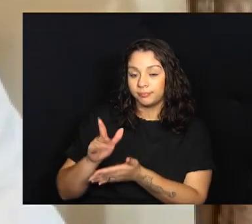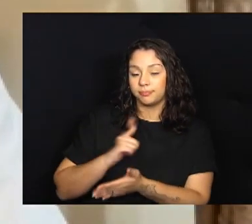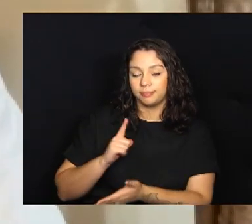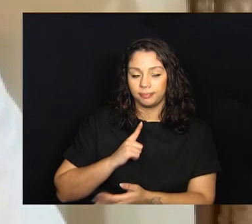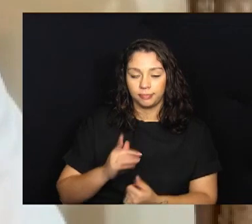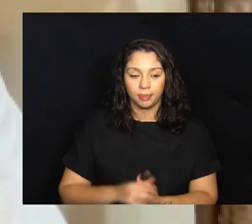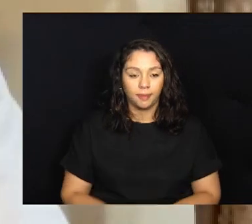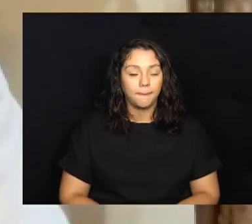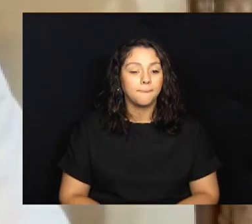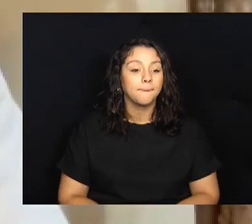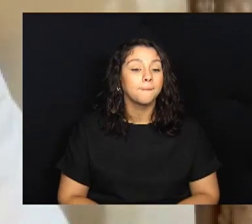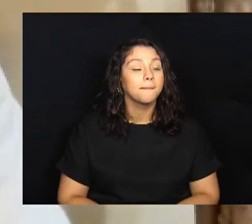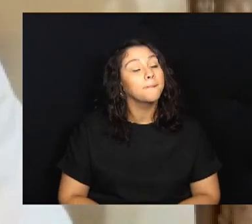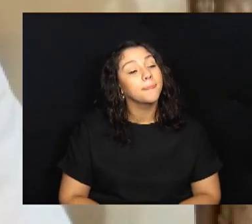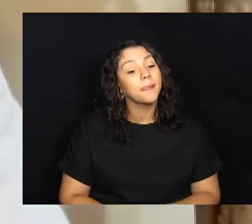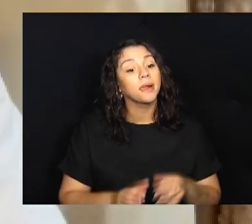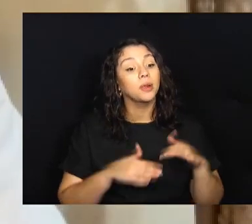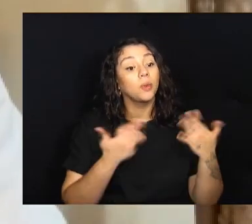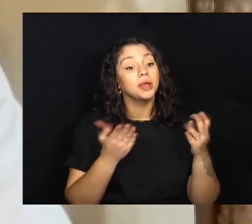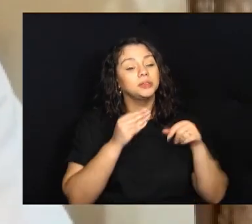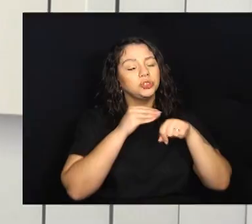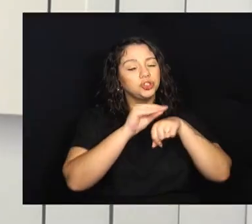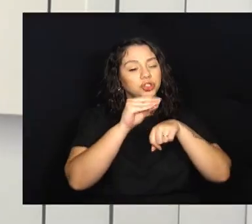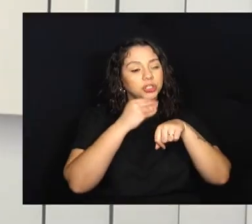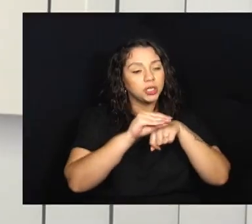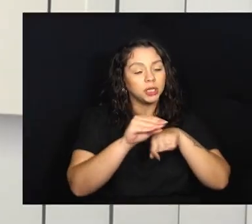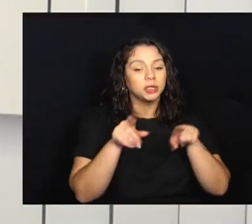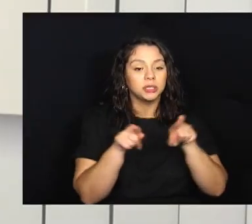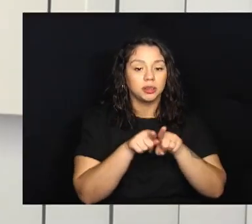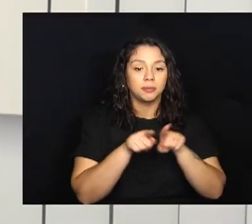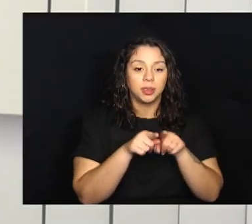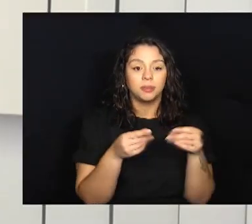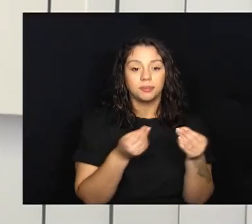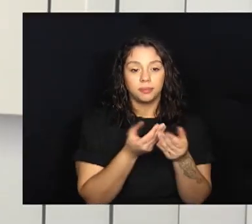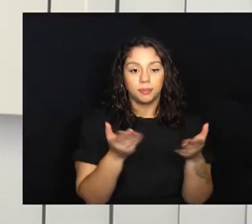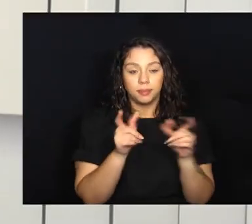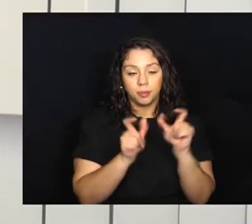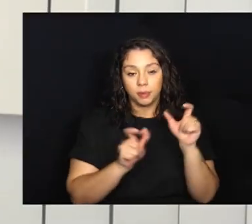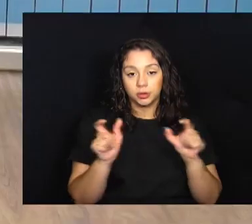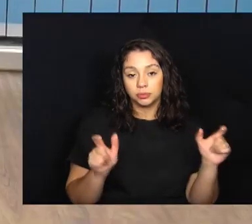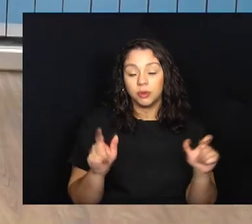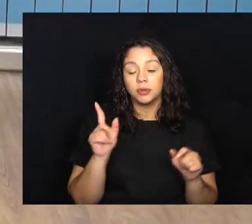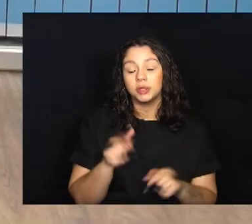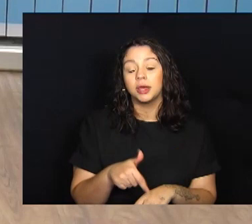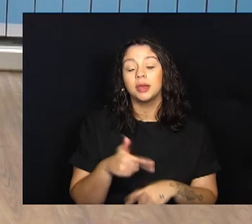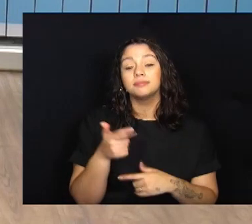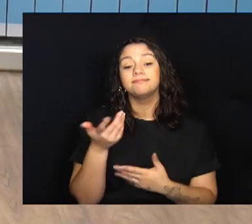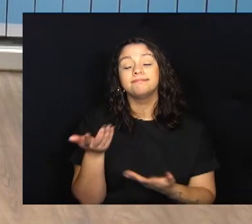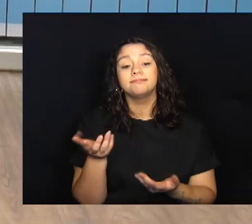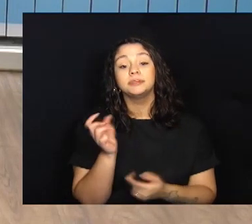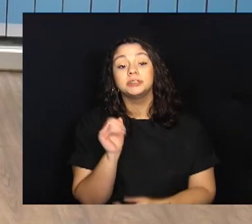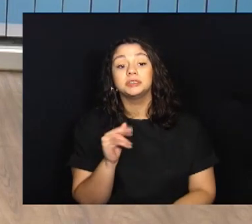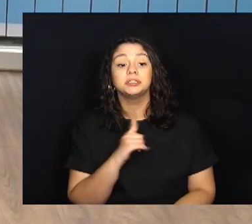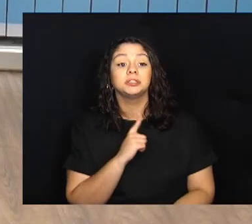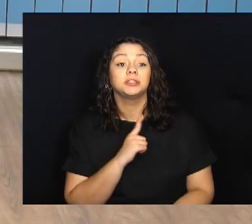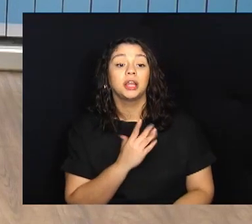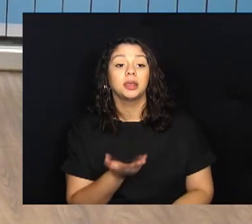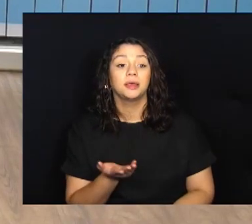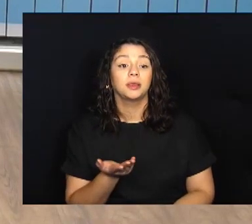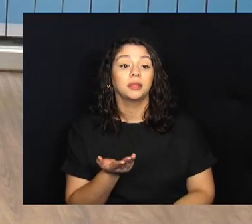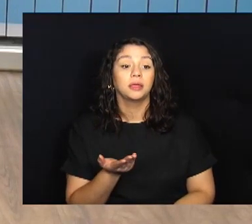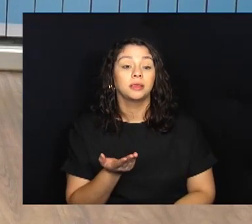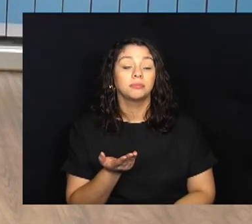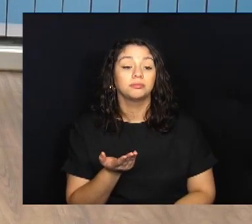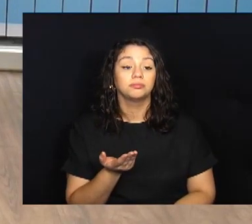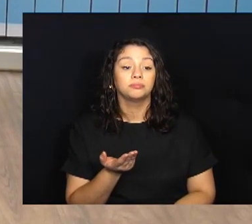Marlon, quais seriam assim as dicas que você daria também para a pessoa saber se ela está